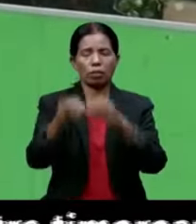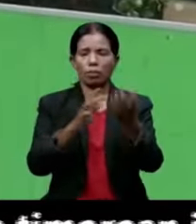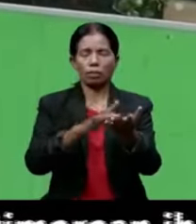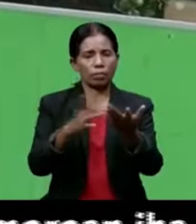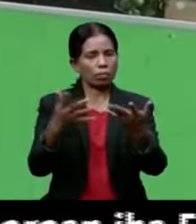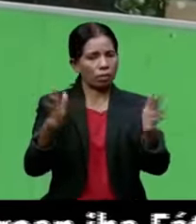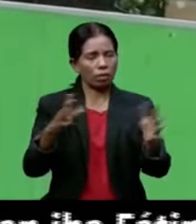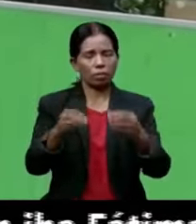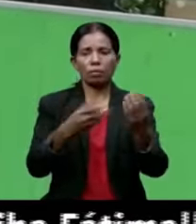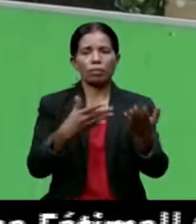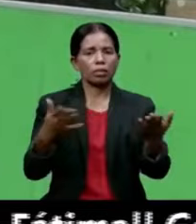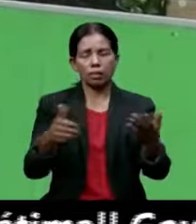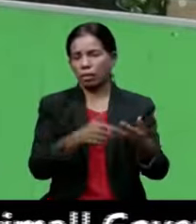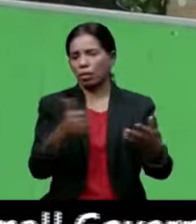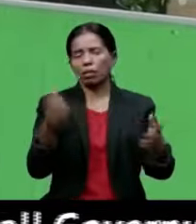anéis,